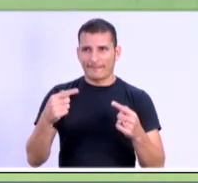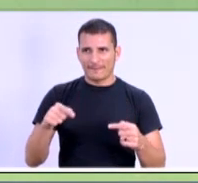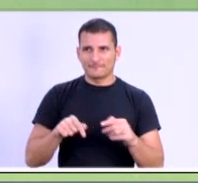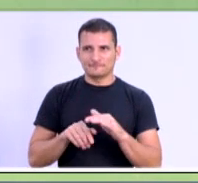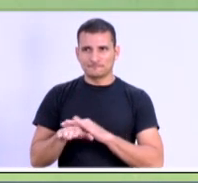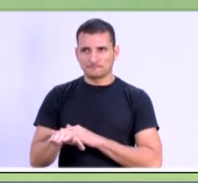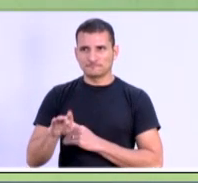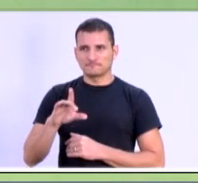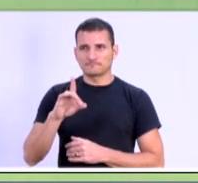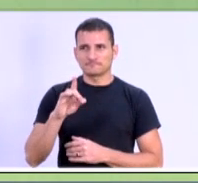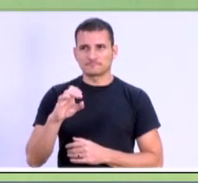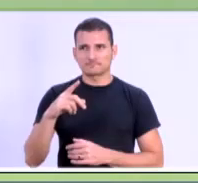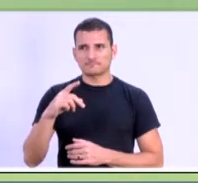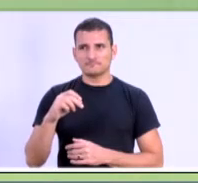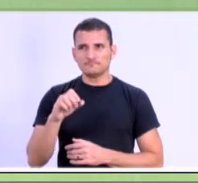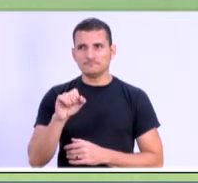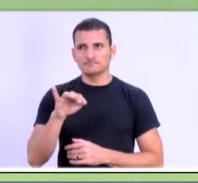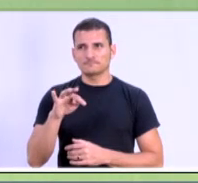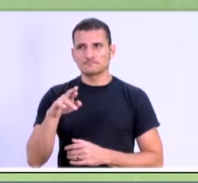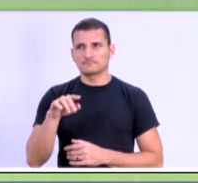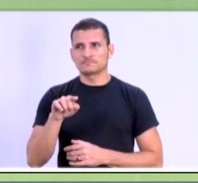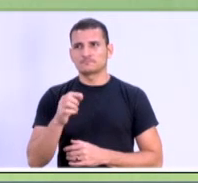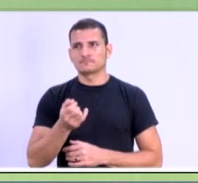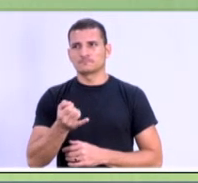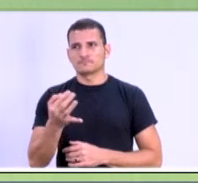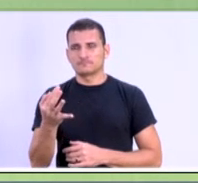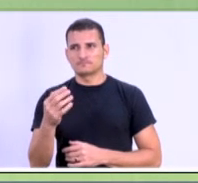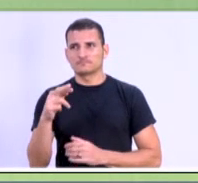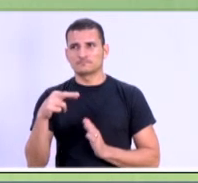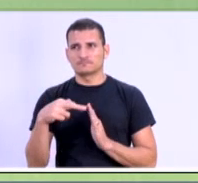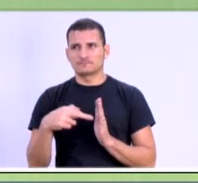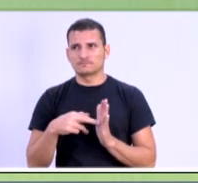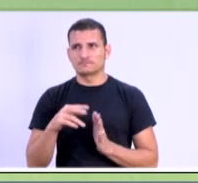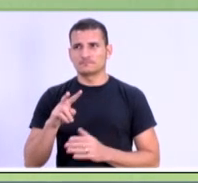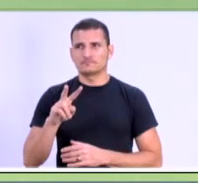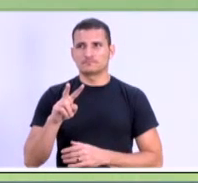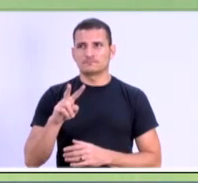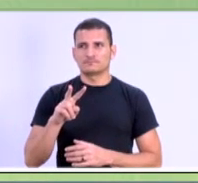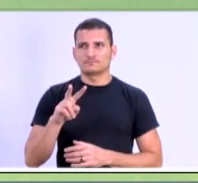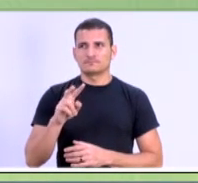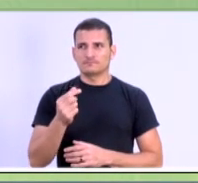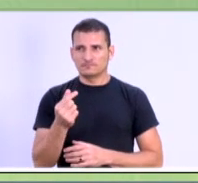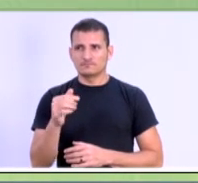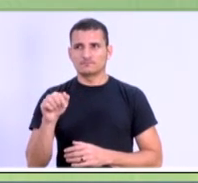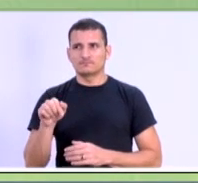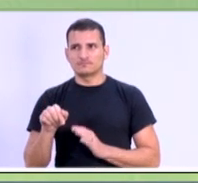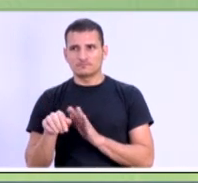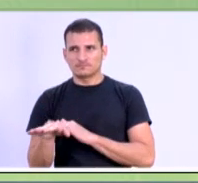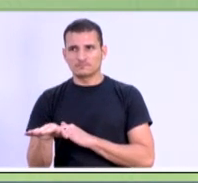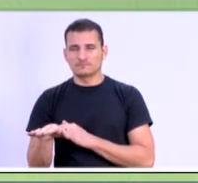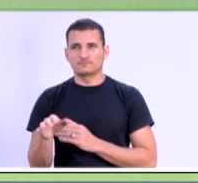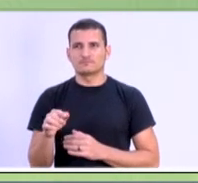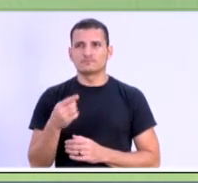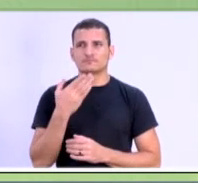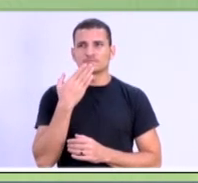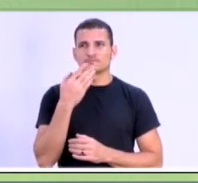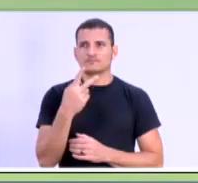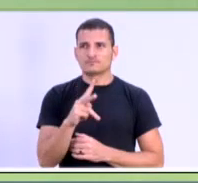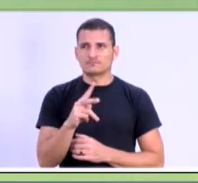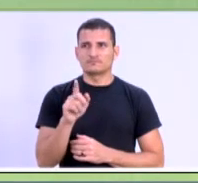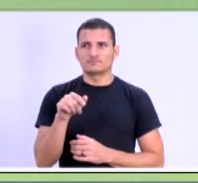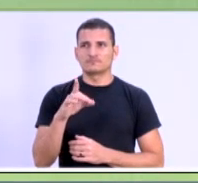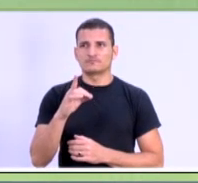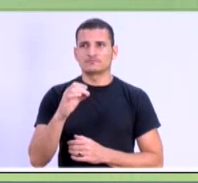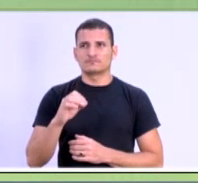depósito, tenho quantos parâmetros? Eu tenho um único parâmetro chamado valor do depósito. E qual é o tipo do parâmetro, gente? O tipo de